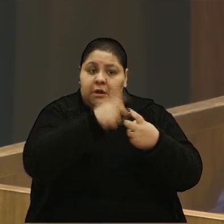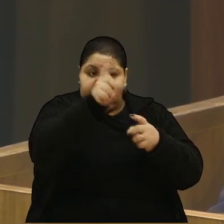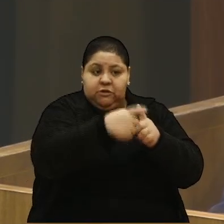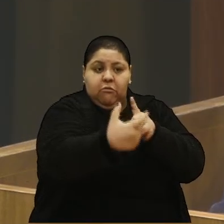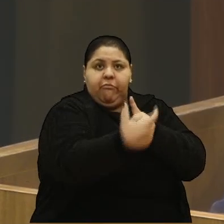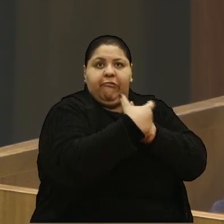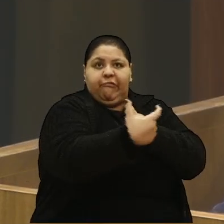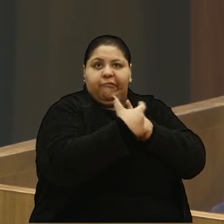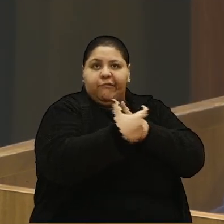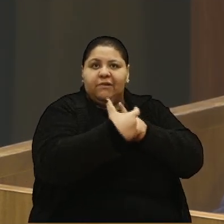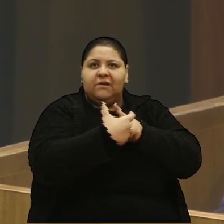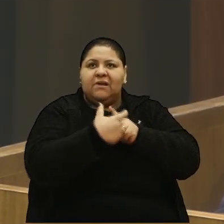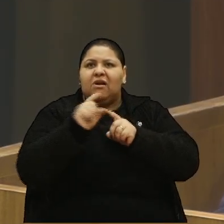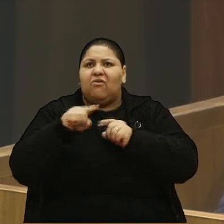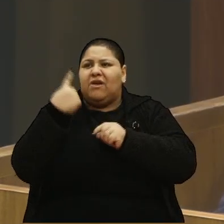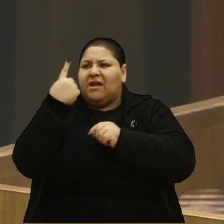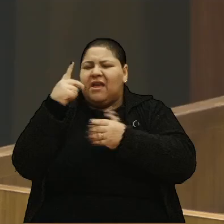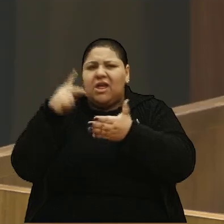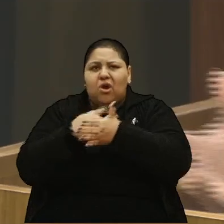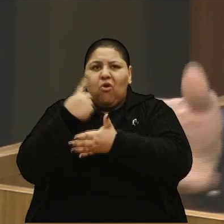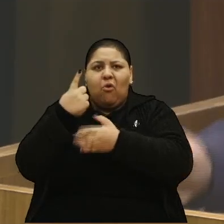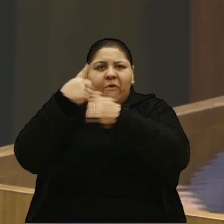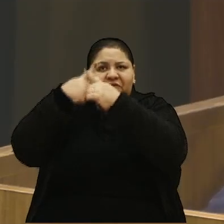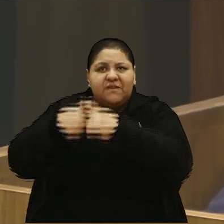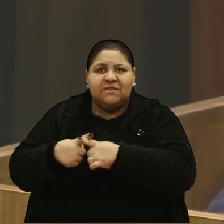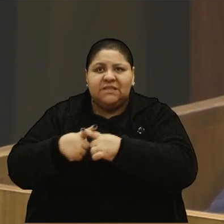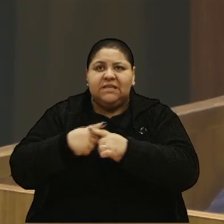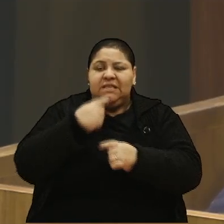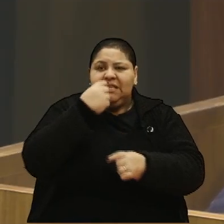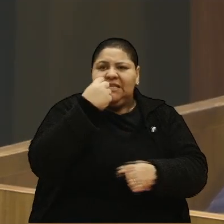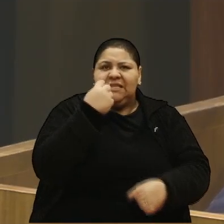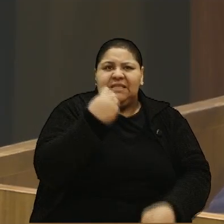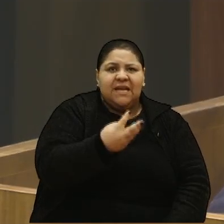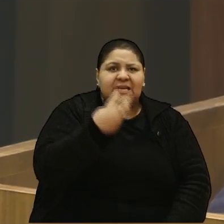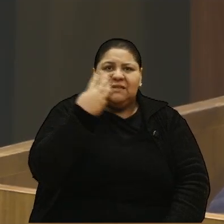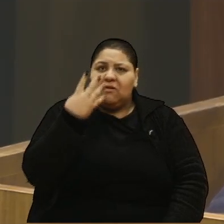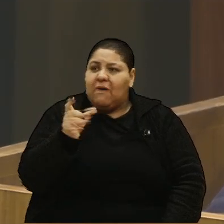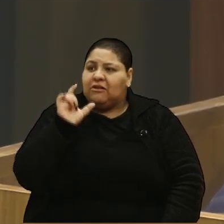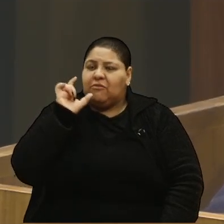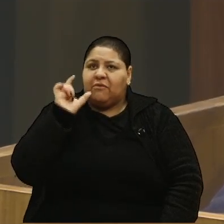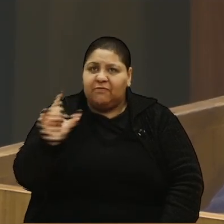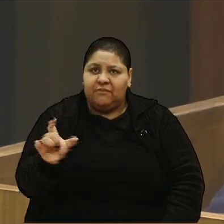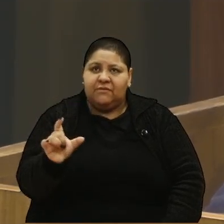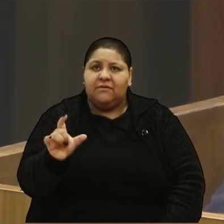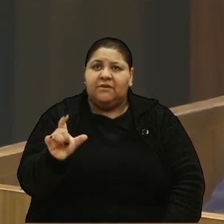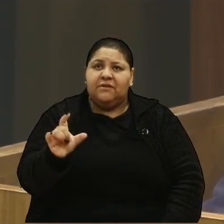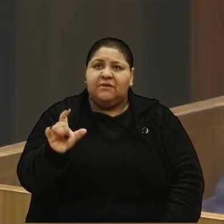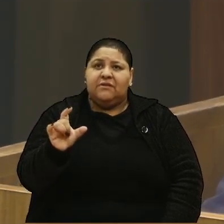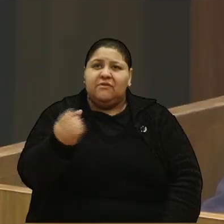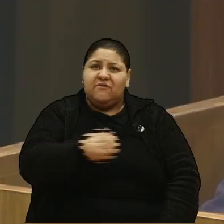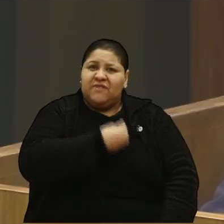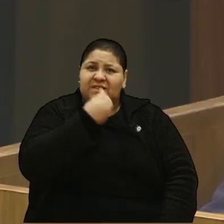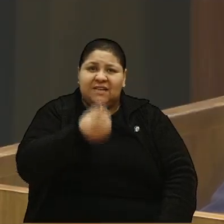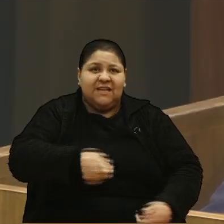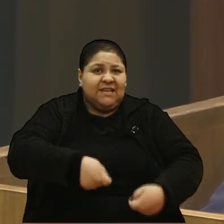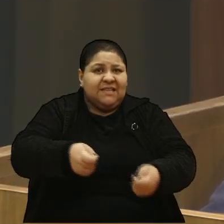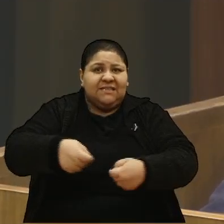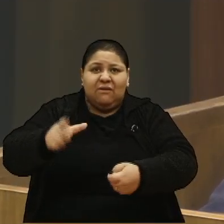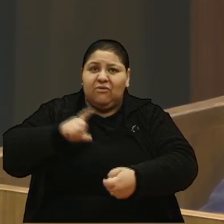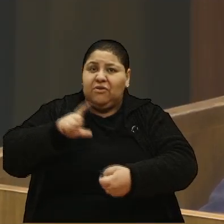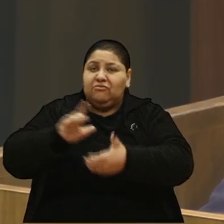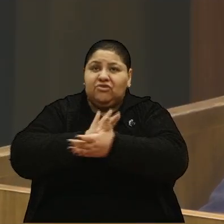Agora, alguém que errou uma vez na vida, 3, 4 palavras, passar pelo que eu passei, gastar o que eu não tinha.